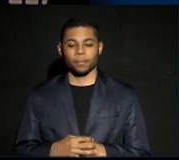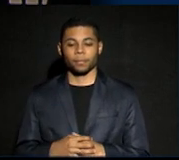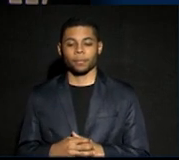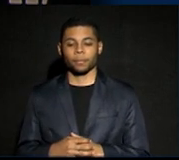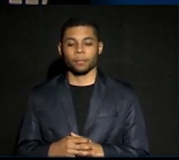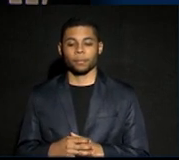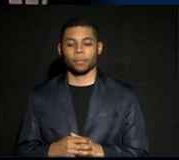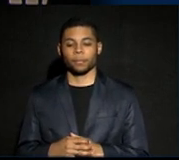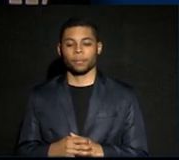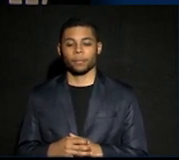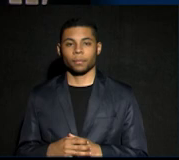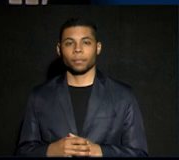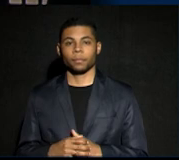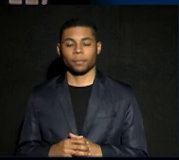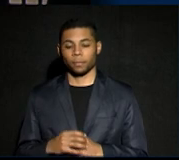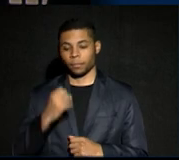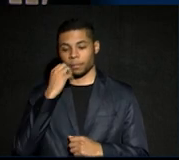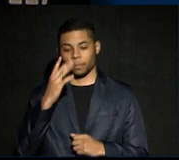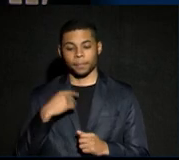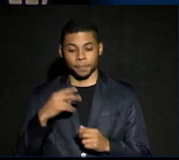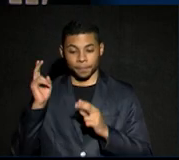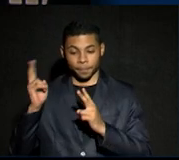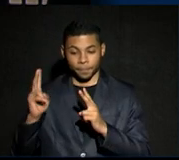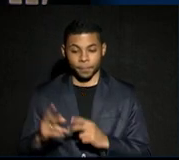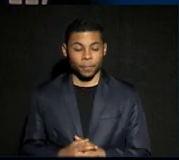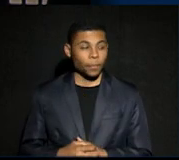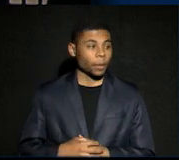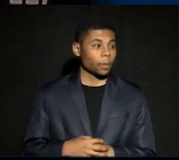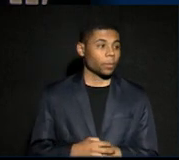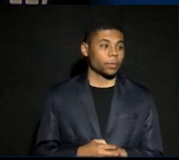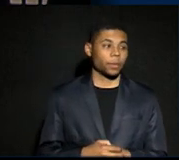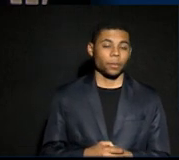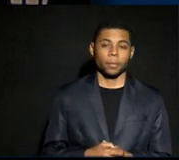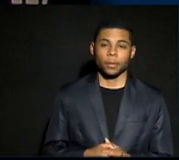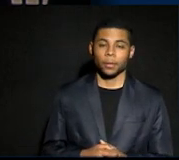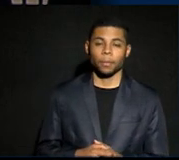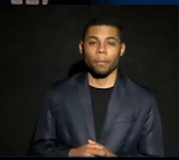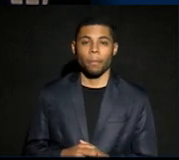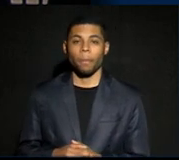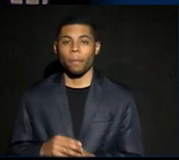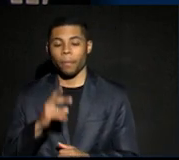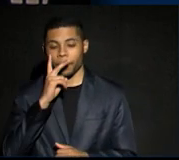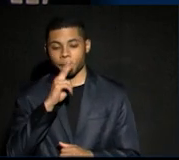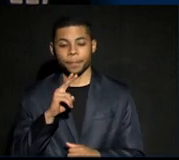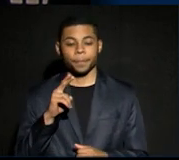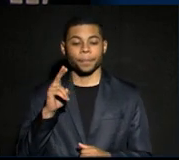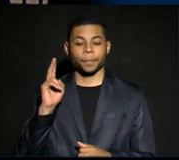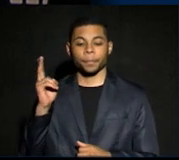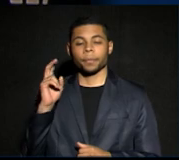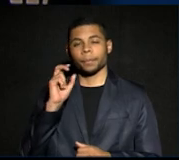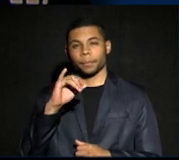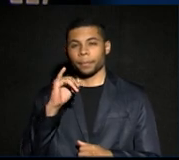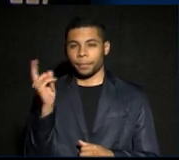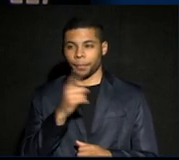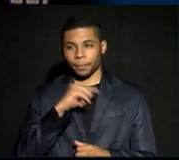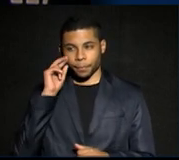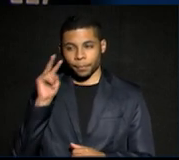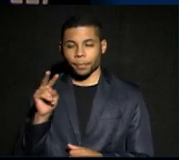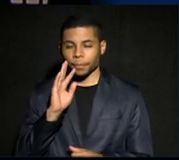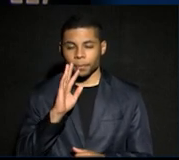Eu vou continuar aqui. Então, está muito próximo do high. Agora, se a gente